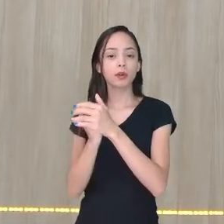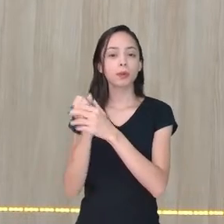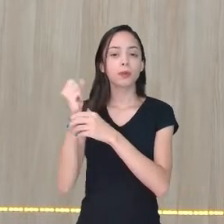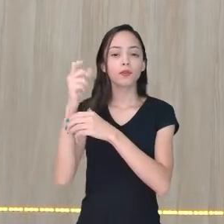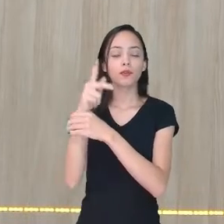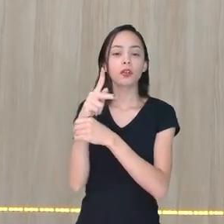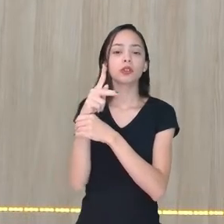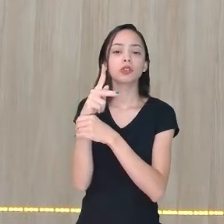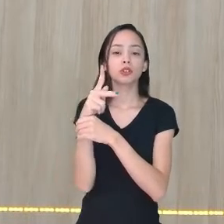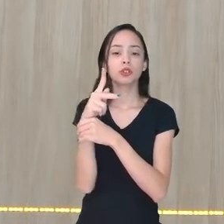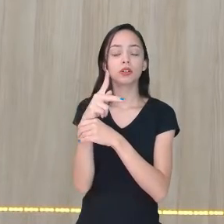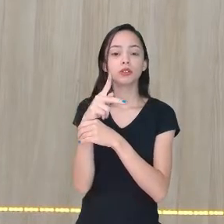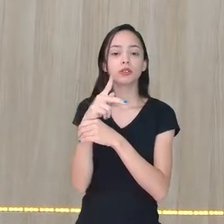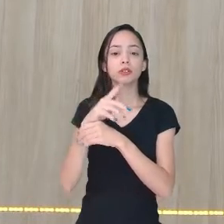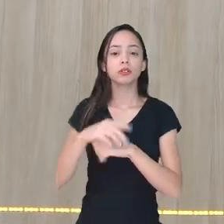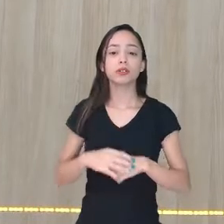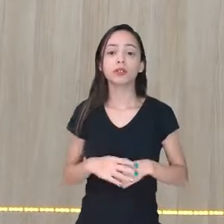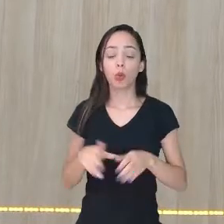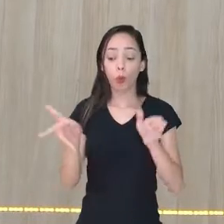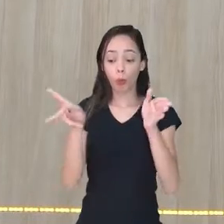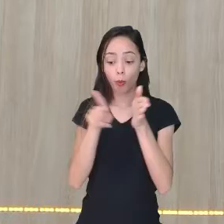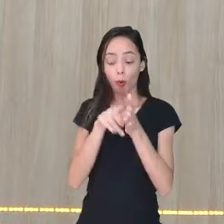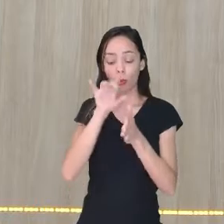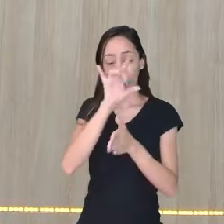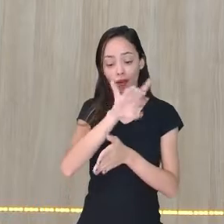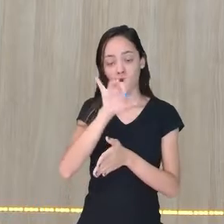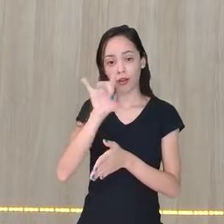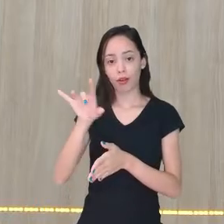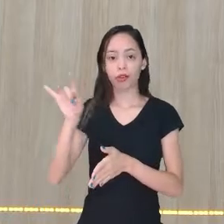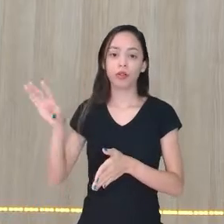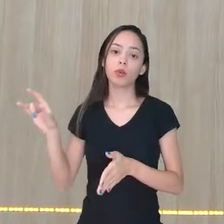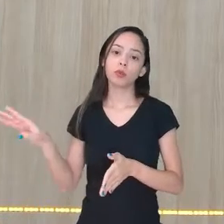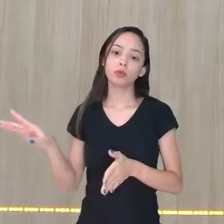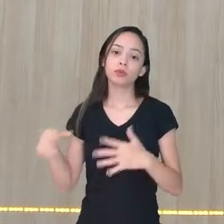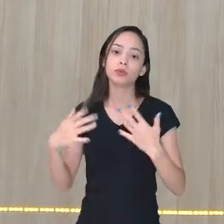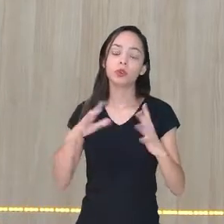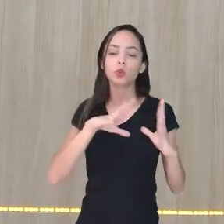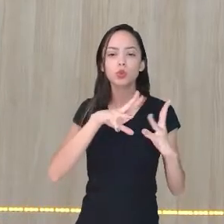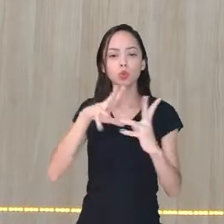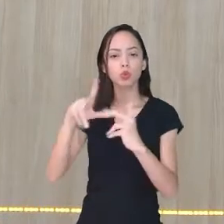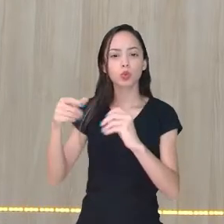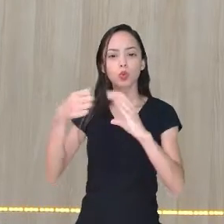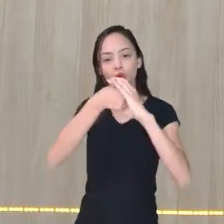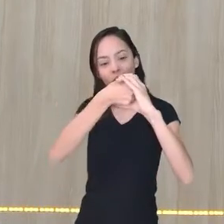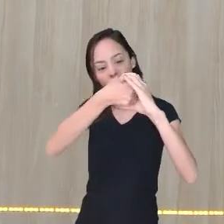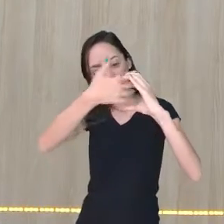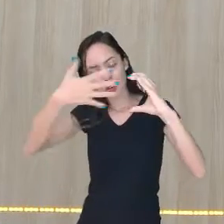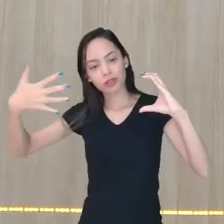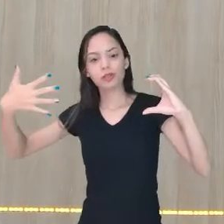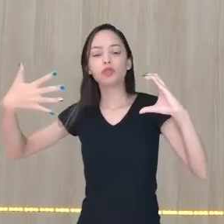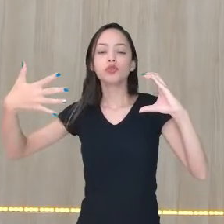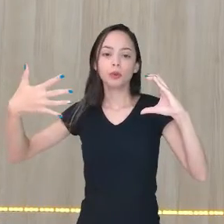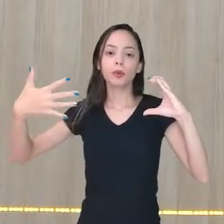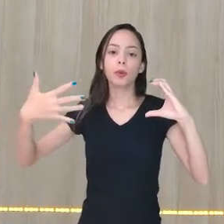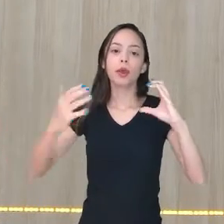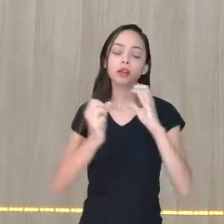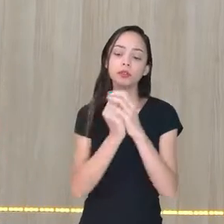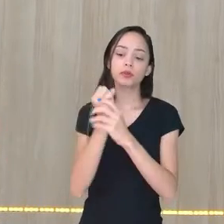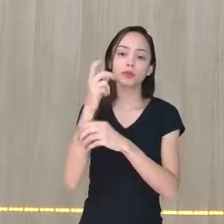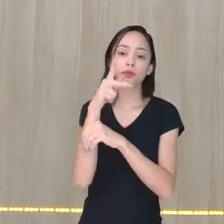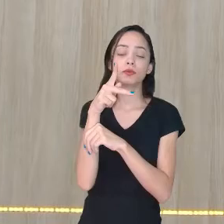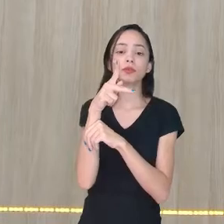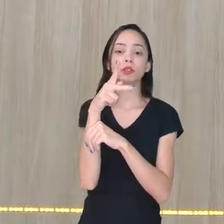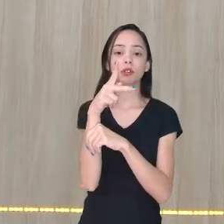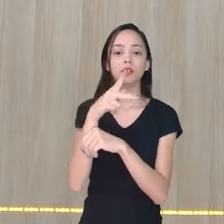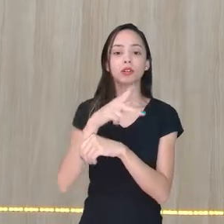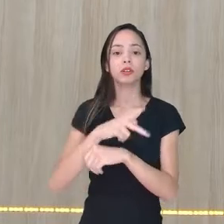seu tipo de fauna, de flora, tá? Então, toda espécie de vegetação ela vai ser igual, ela